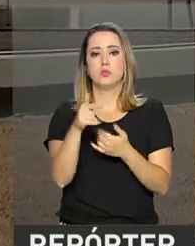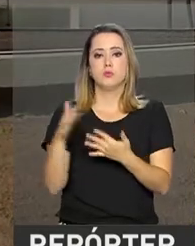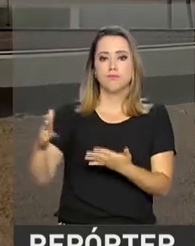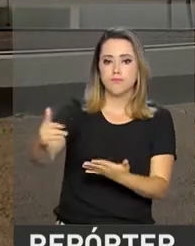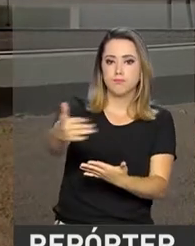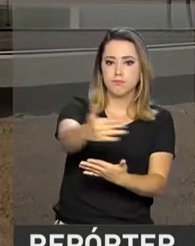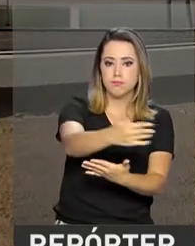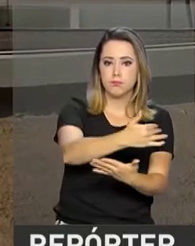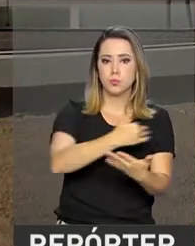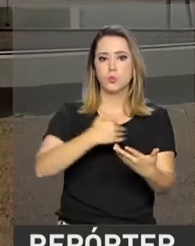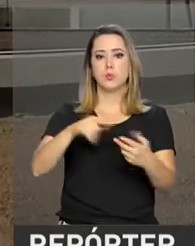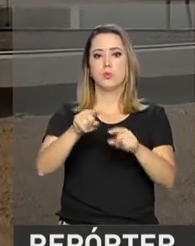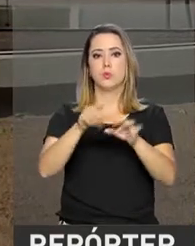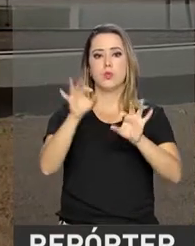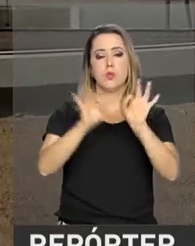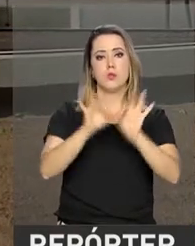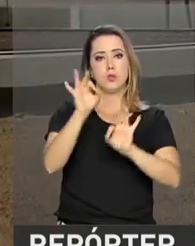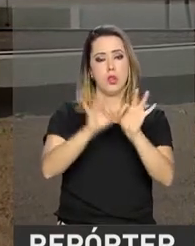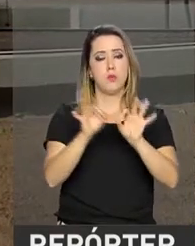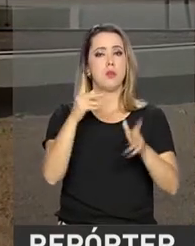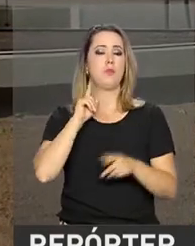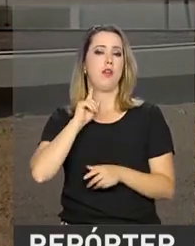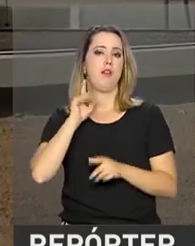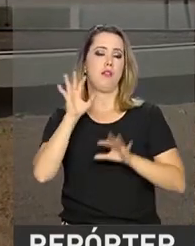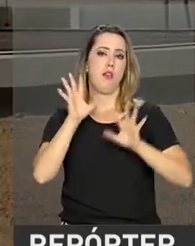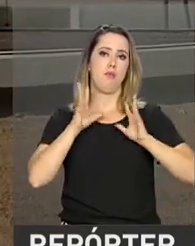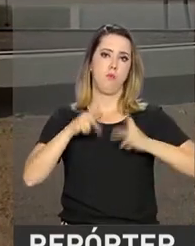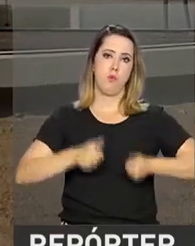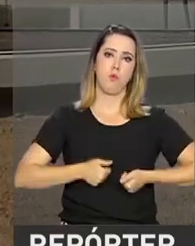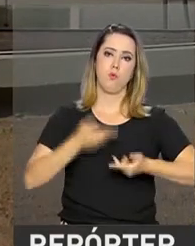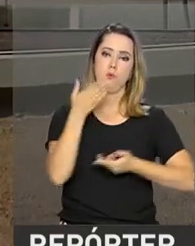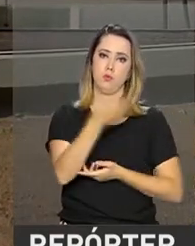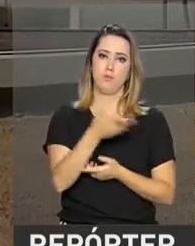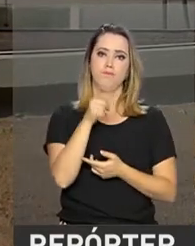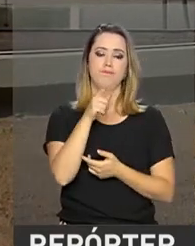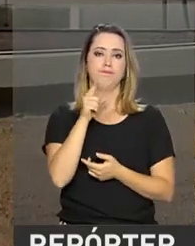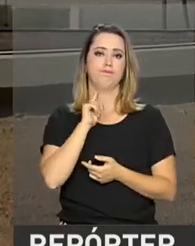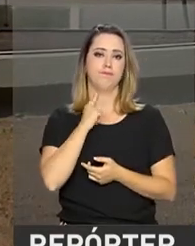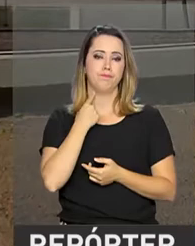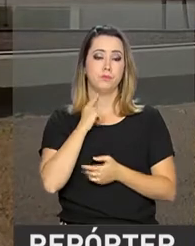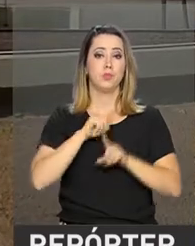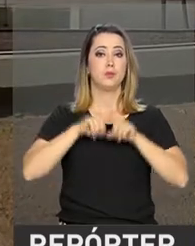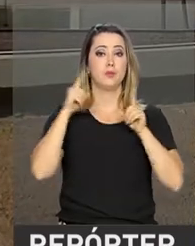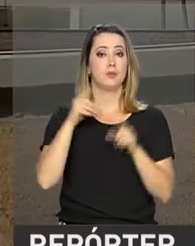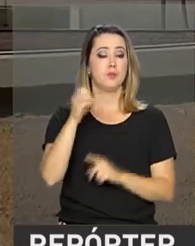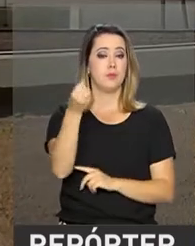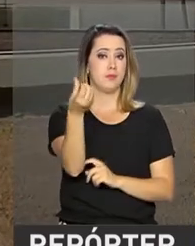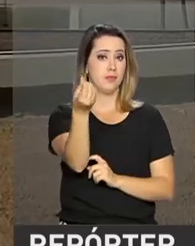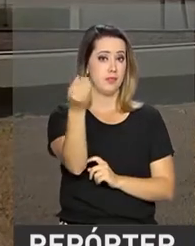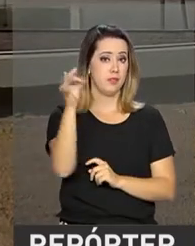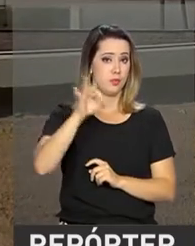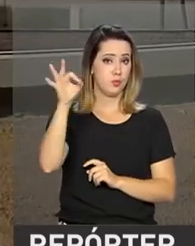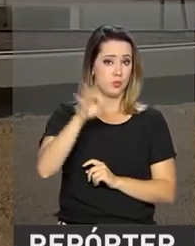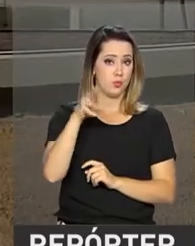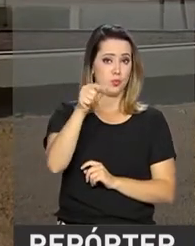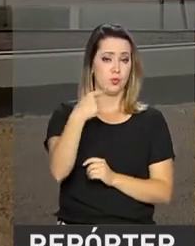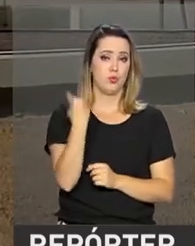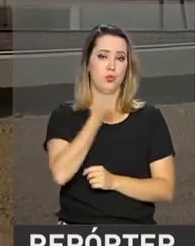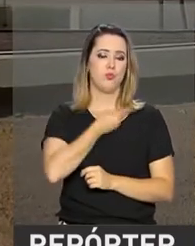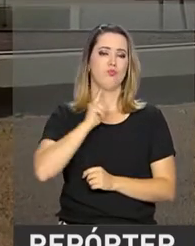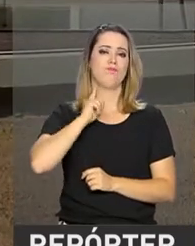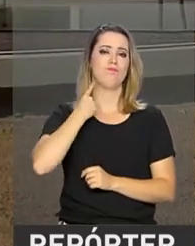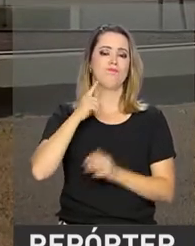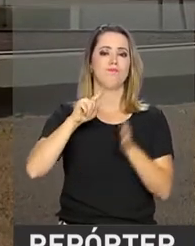coleta e trata o esgoto. E 61% da carga orgânica produzida diariamente no país, o que equivale